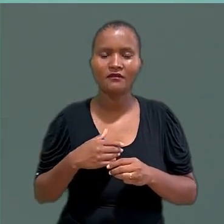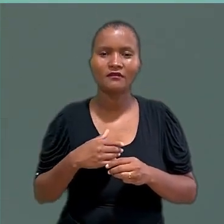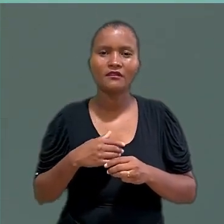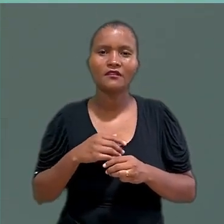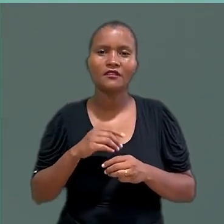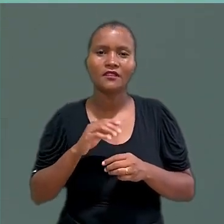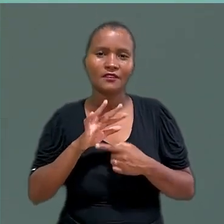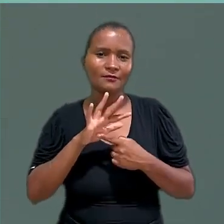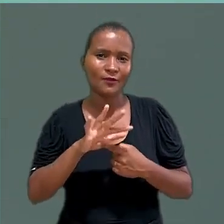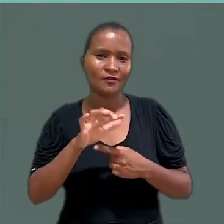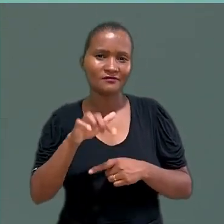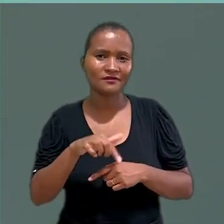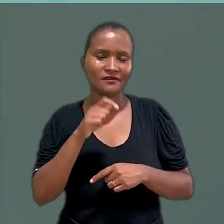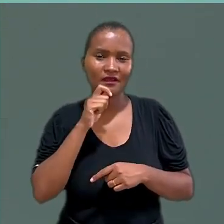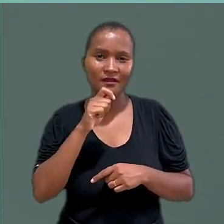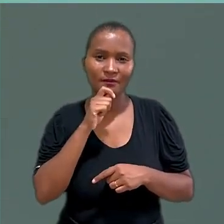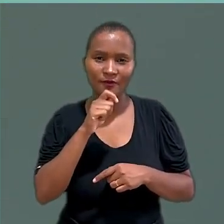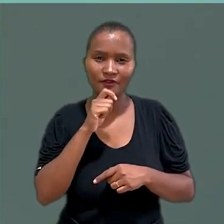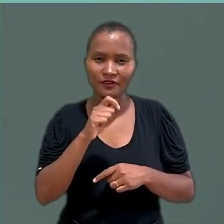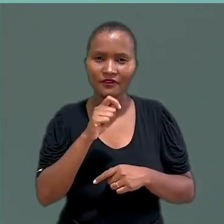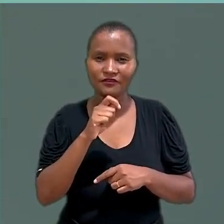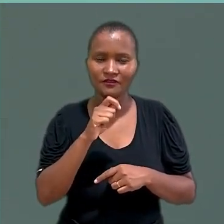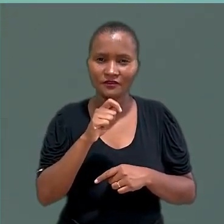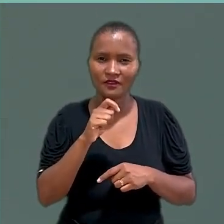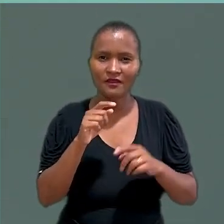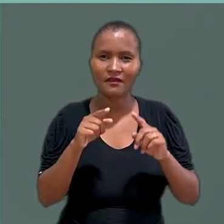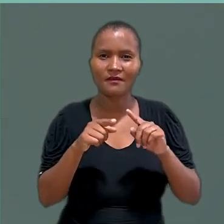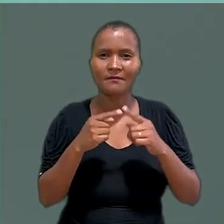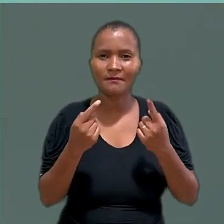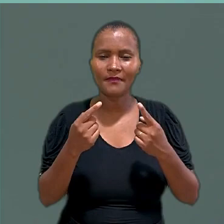aqui na nossa reportagem, mas também